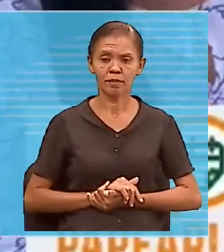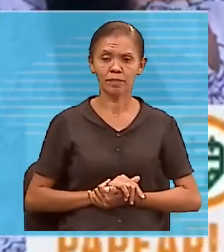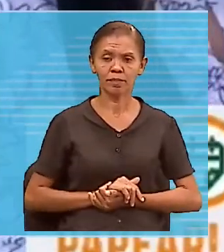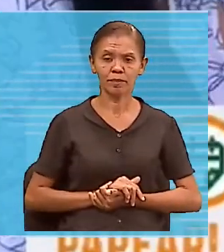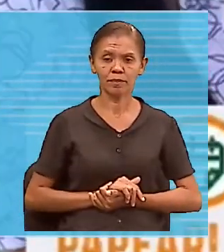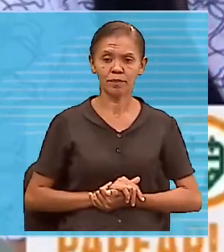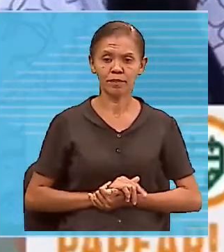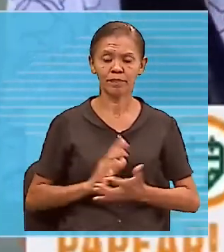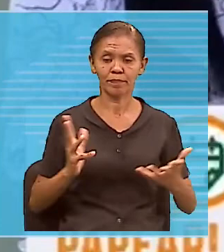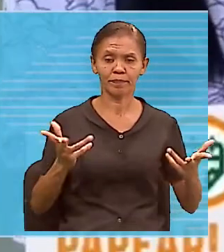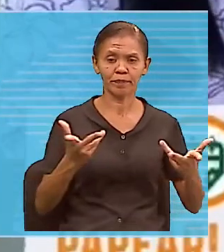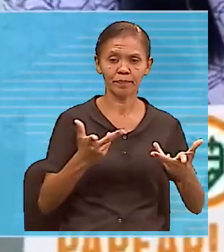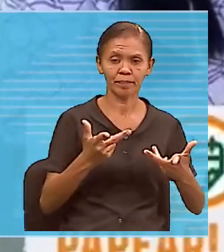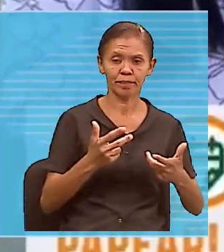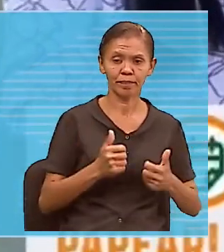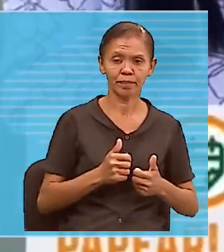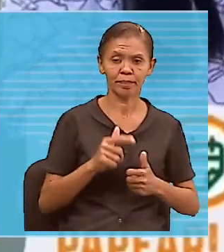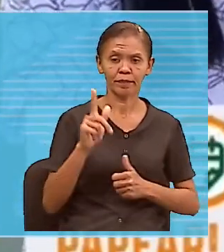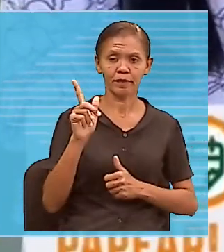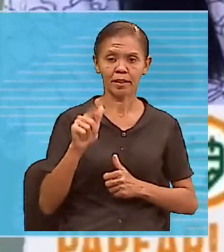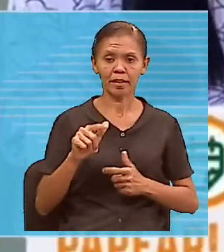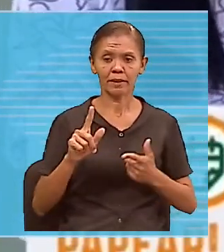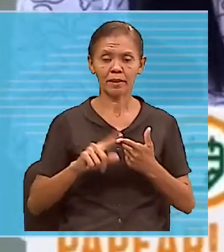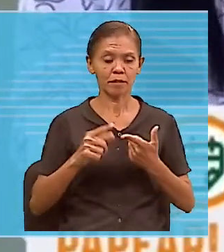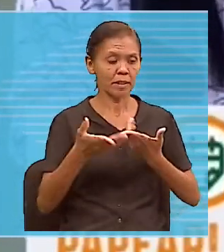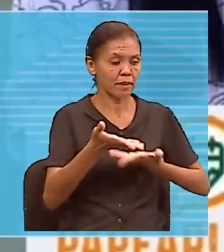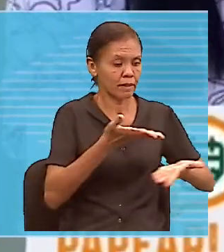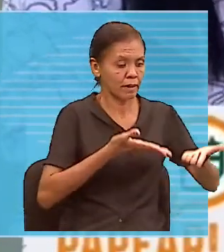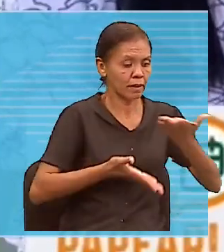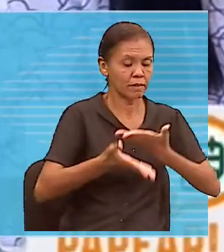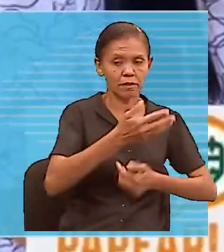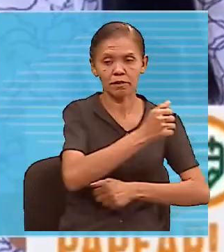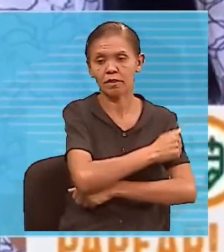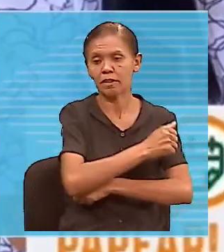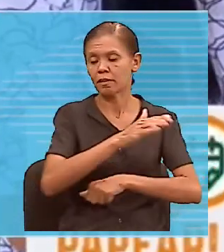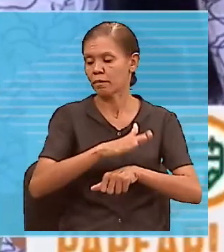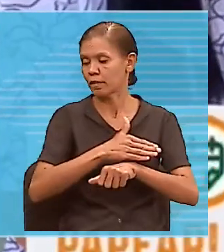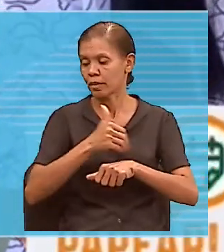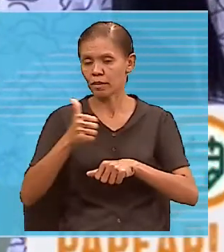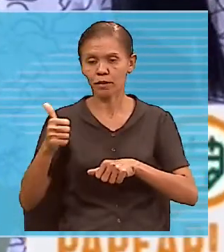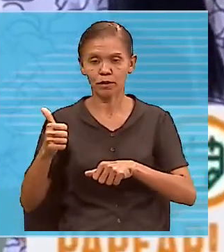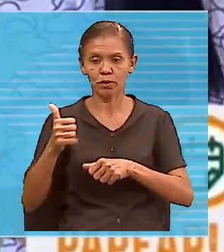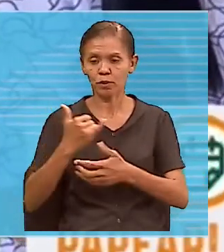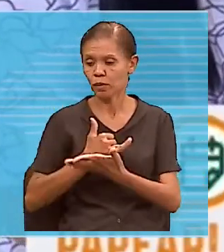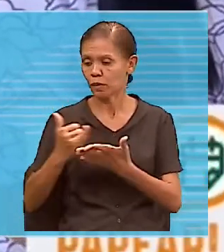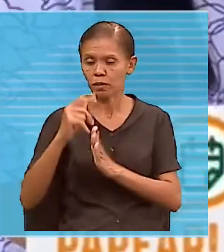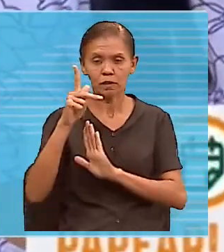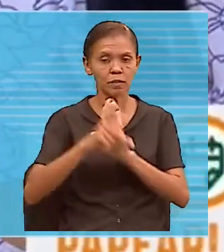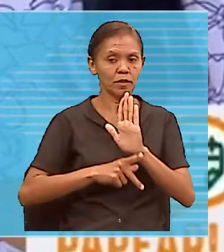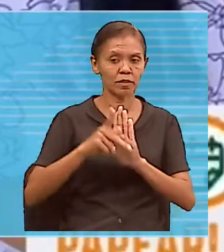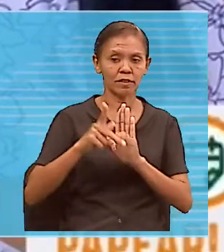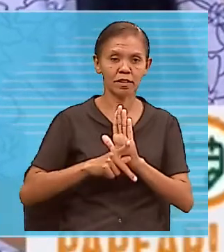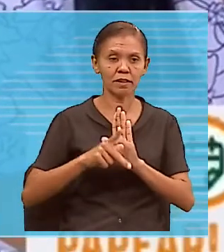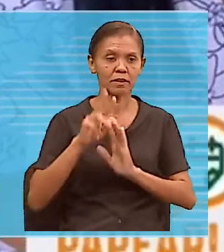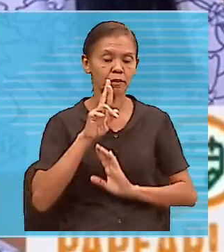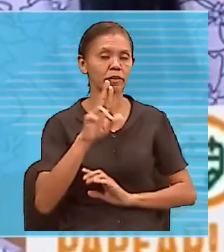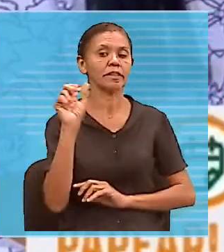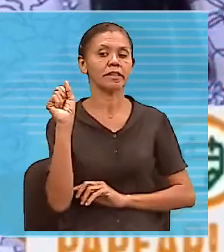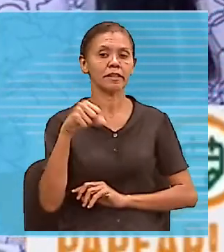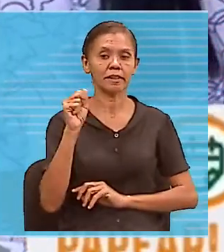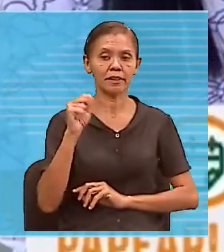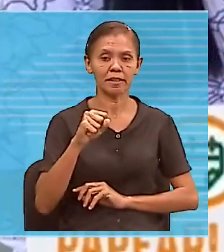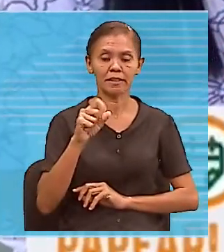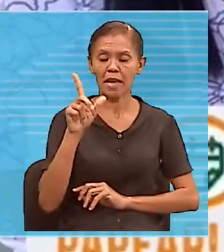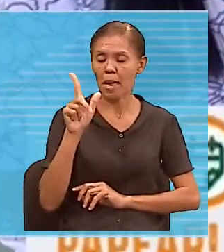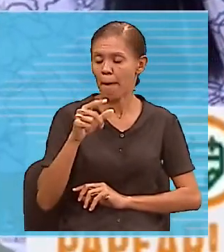desse projeto, correto? Muito, muito. É muito bom ver isso. Sabe, aquela turma que antigamente era dividida, hoje em dia tem